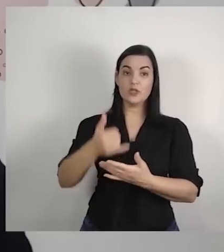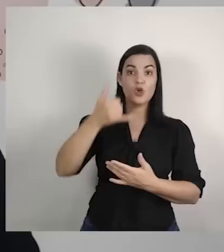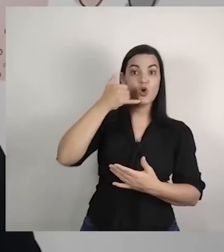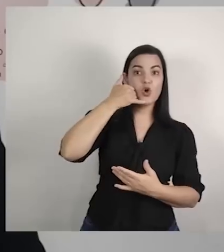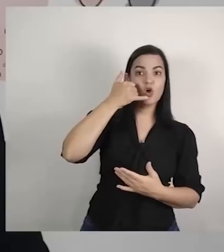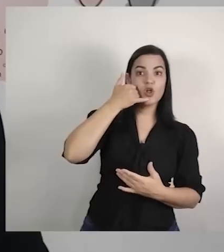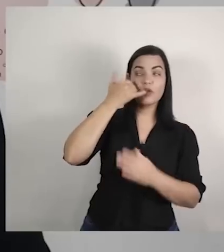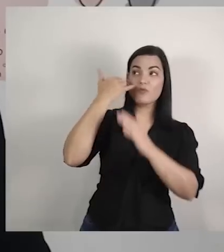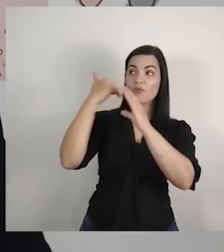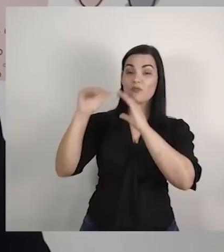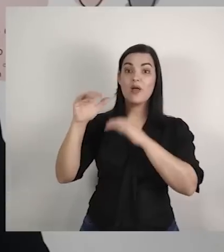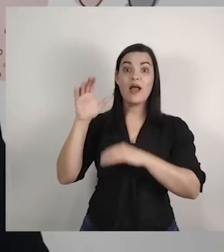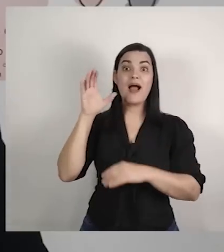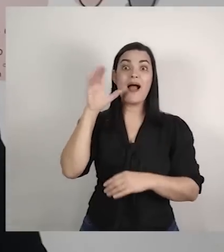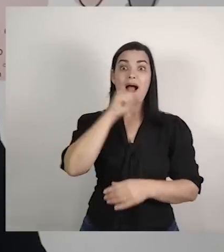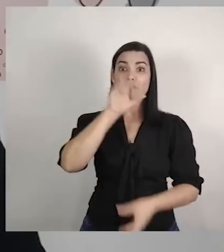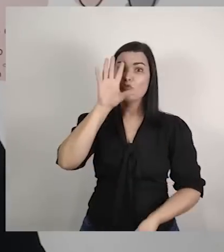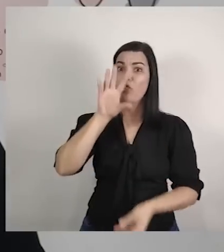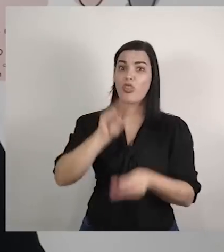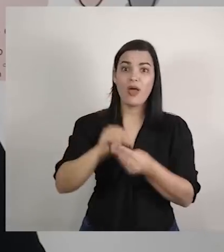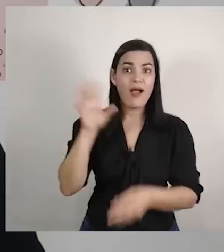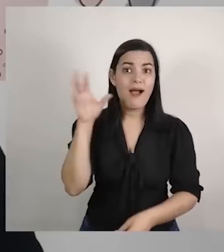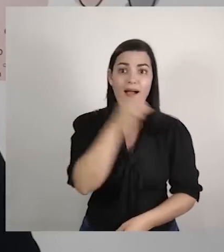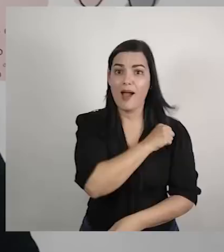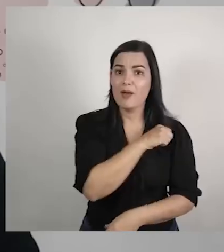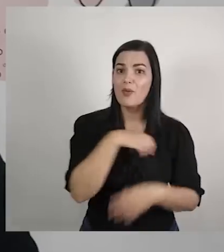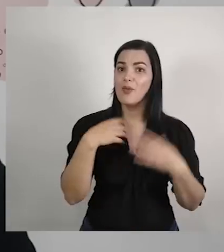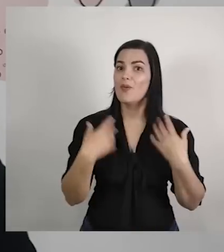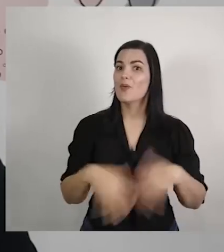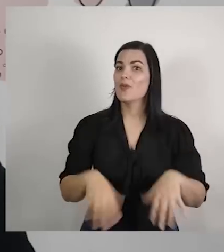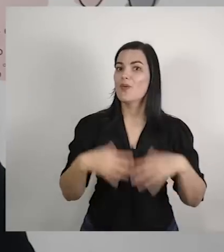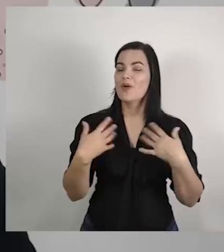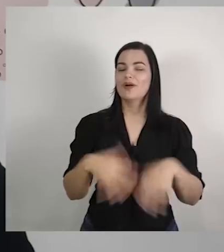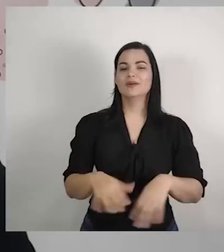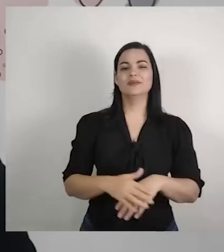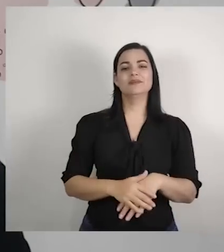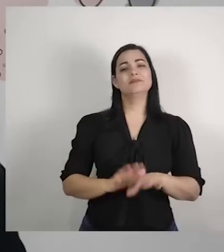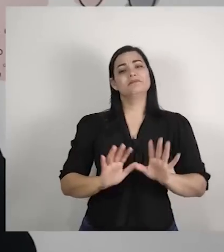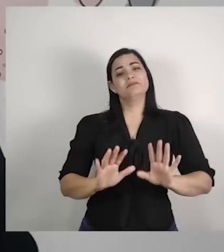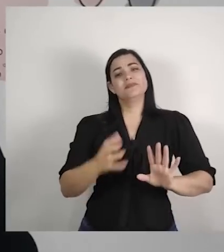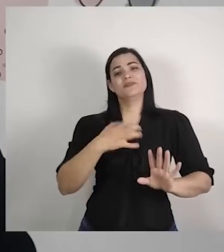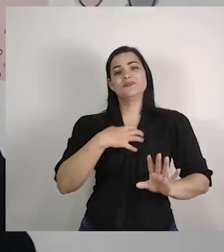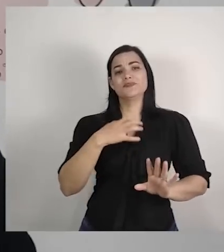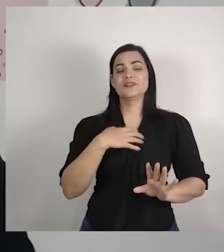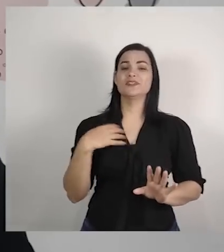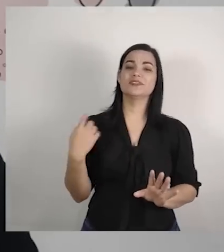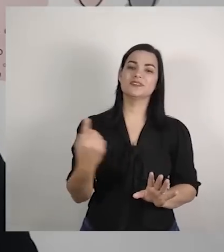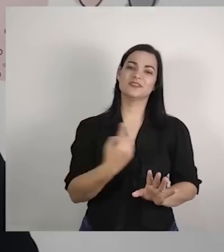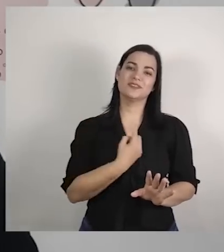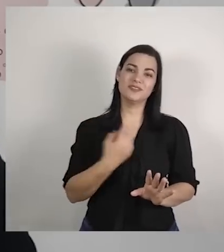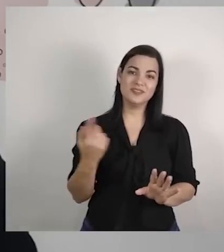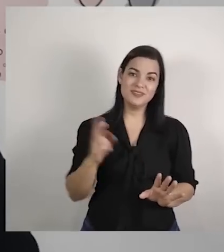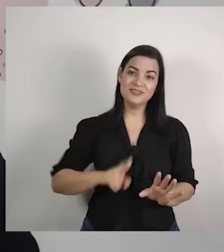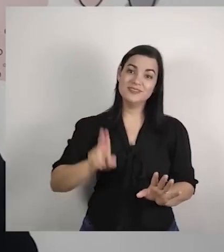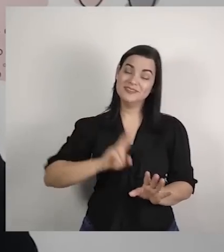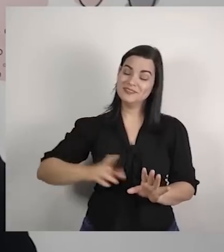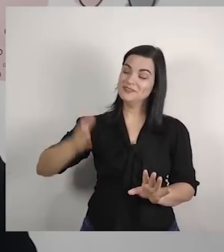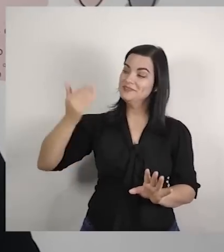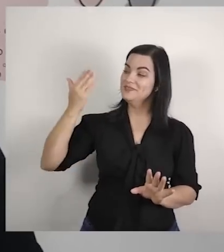telefone móvel, o tempo de duração das chamadas acabava muito mais rápido, mas era uma forma que